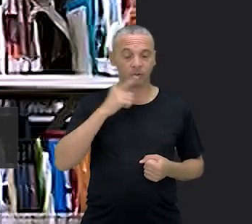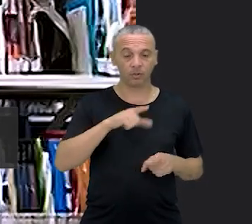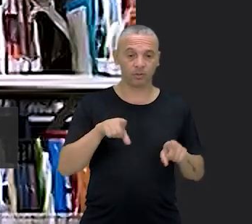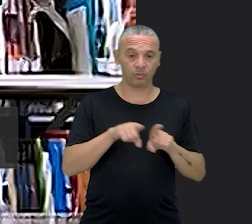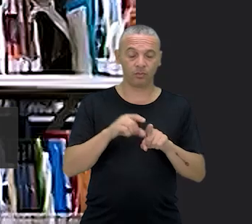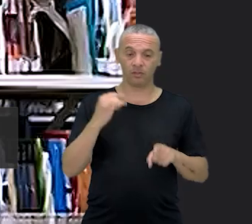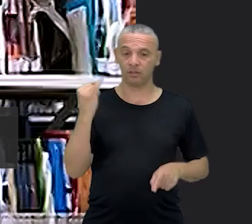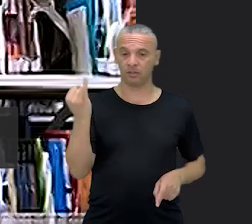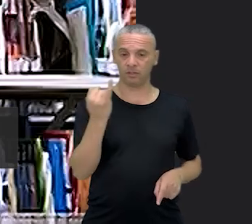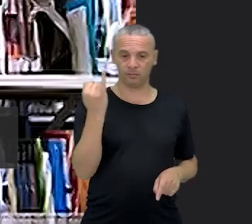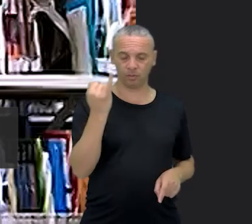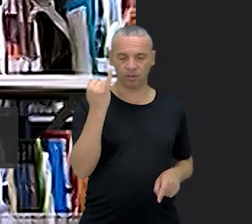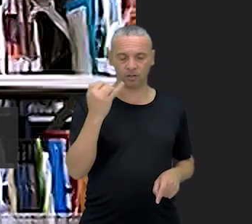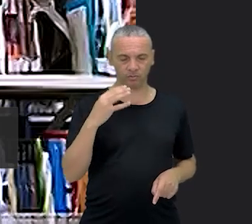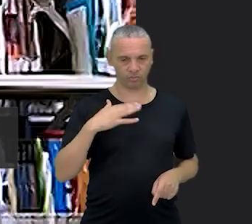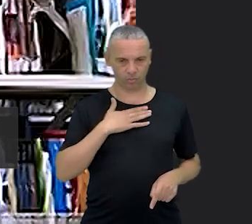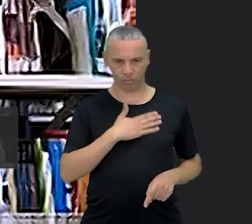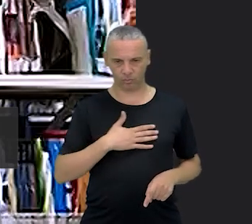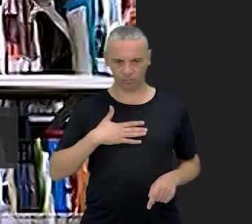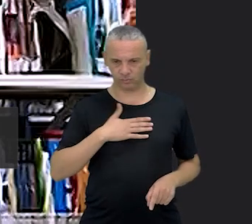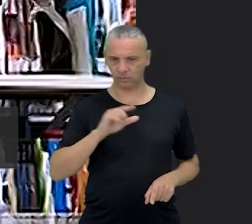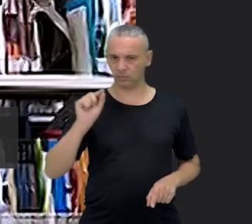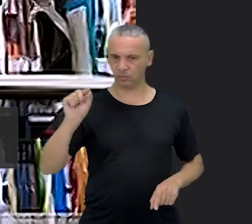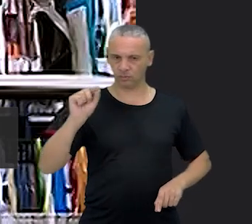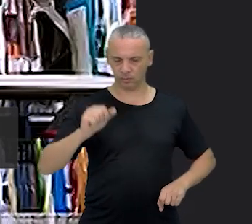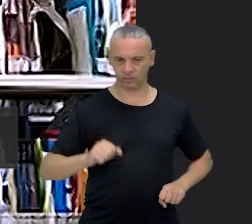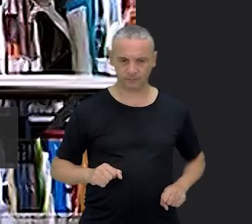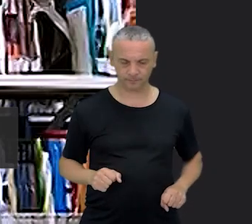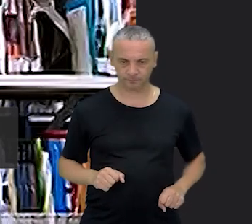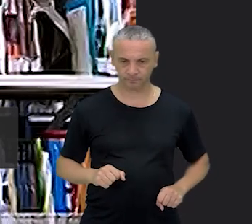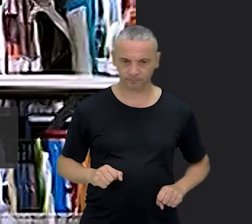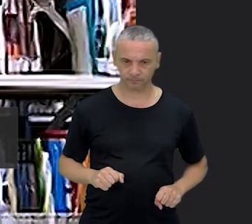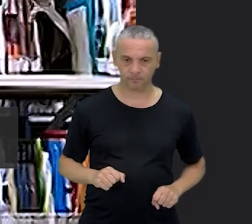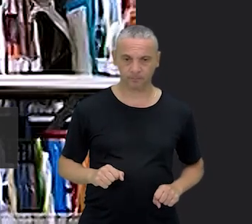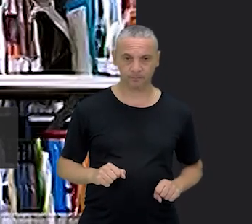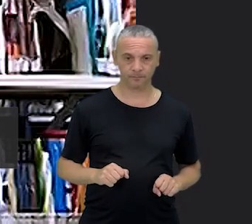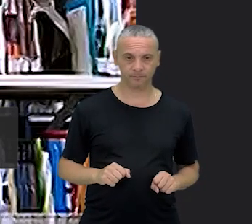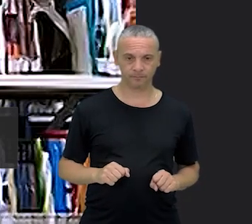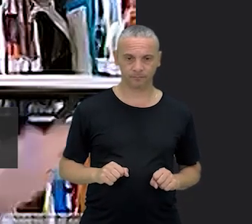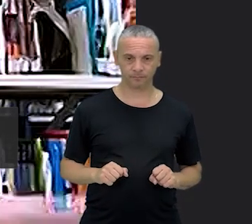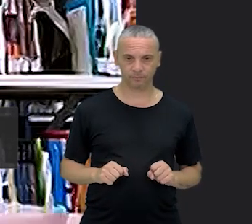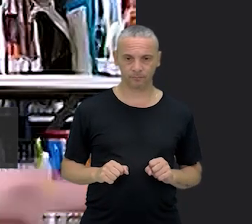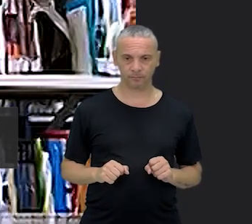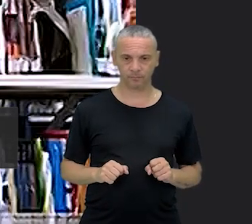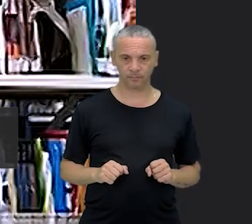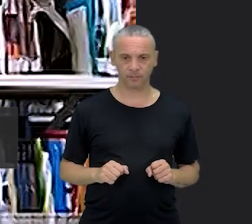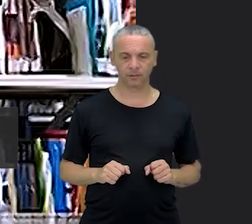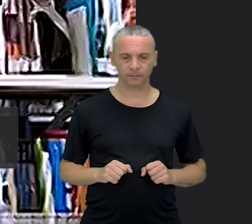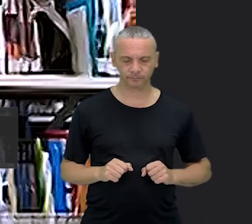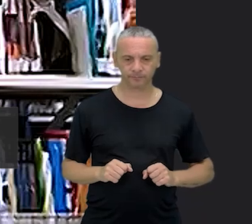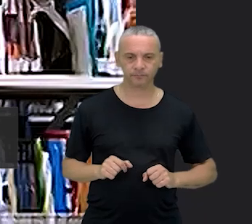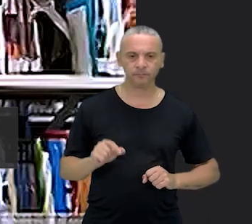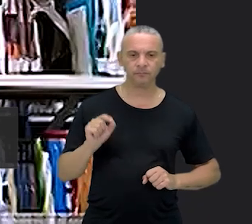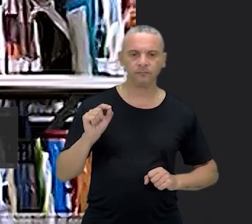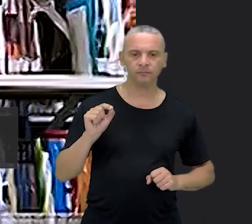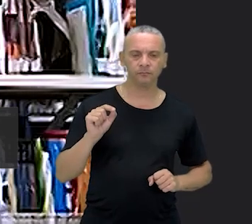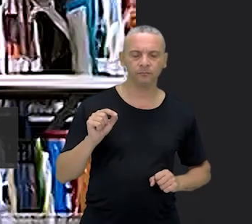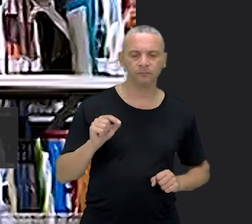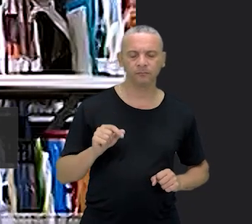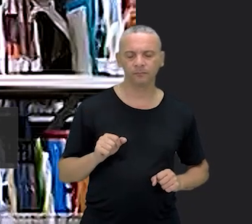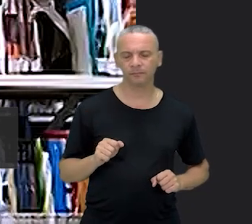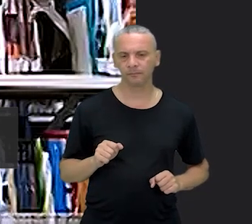também que eu achei muito interessante é que eu não sabia, descobri,